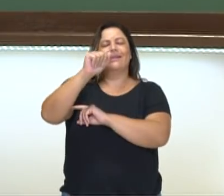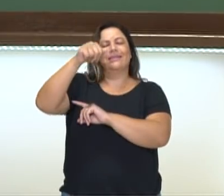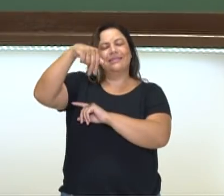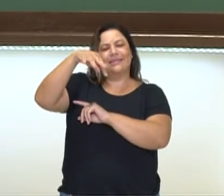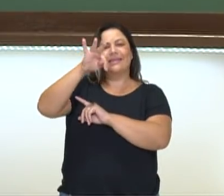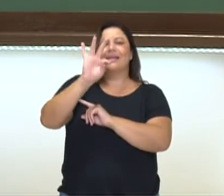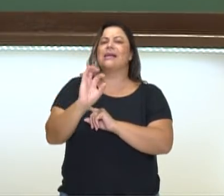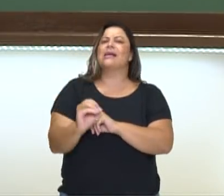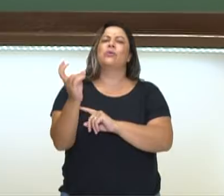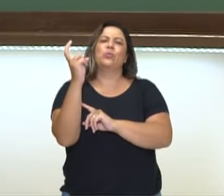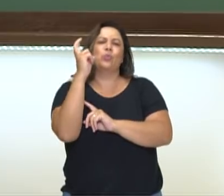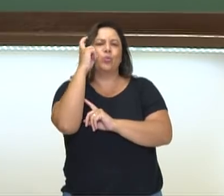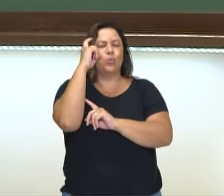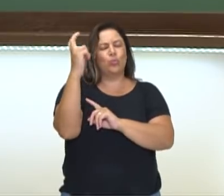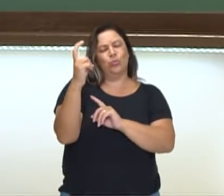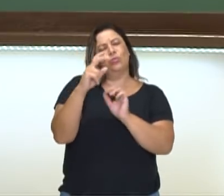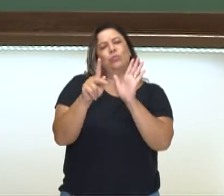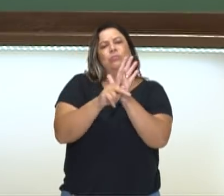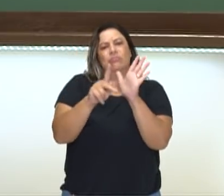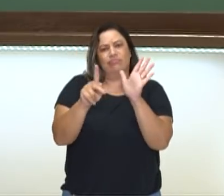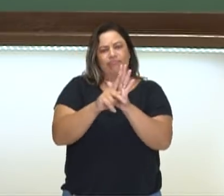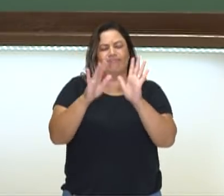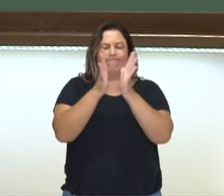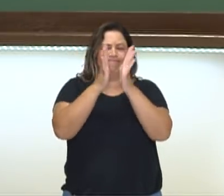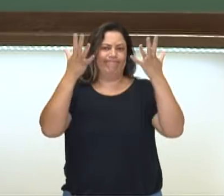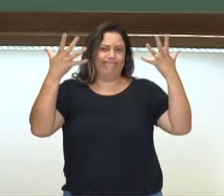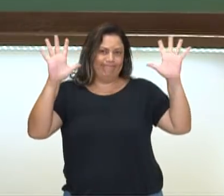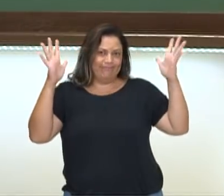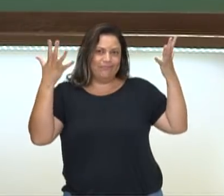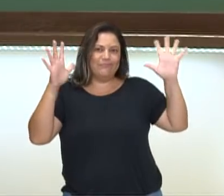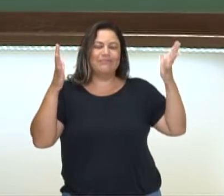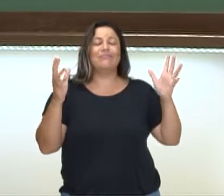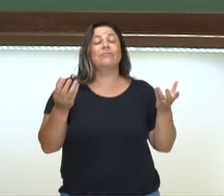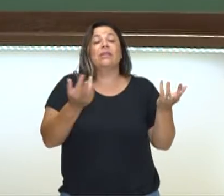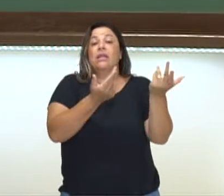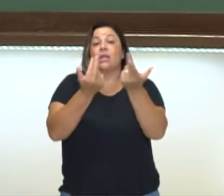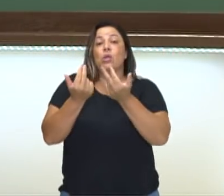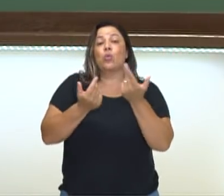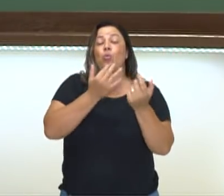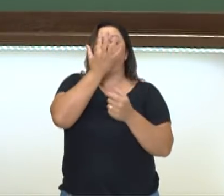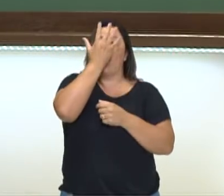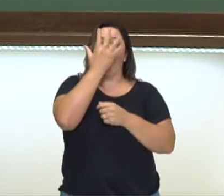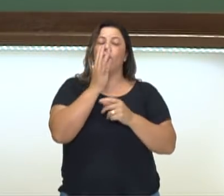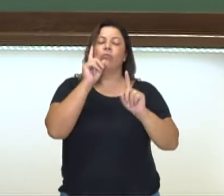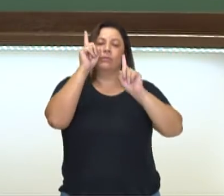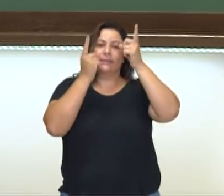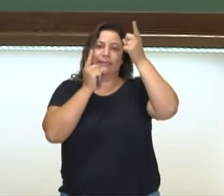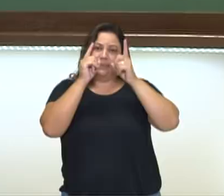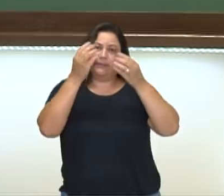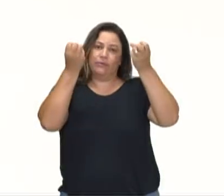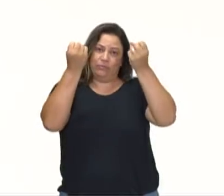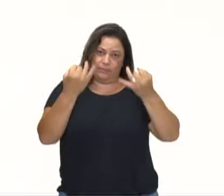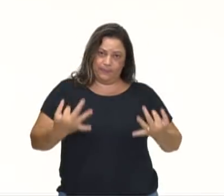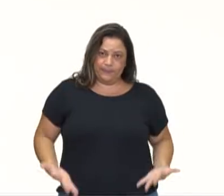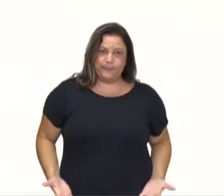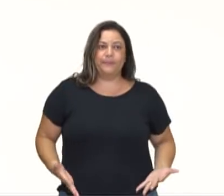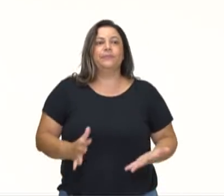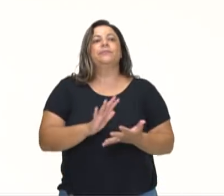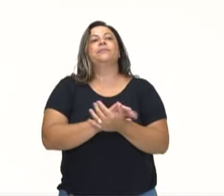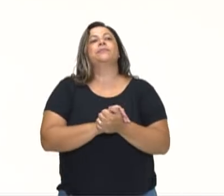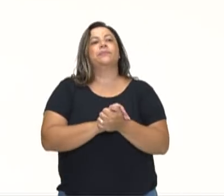são celebrados, comemorados e festejados, como é o caso do carnaval, que eu já citei. Nela